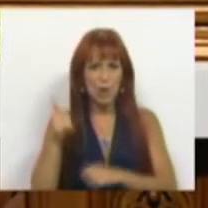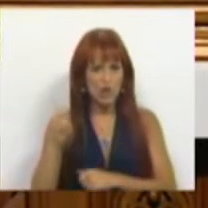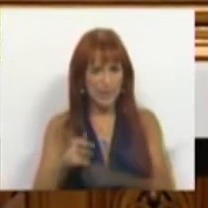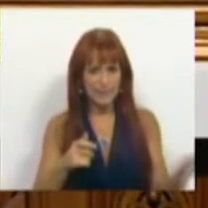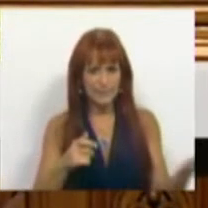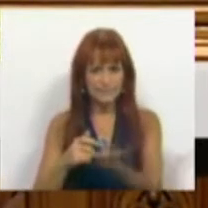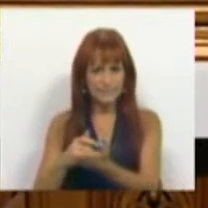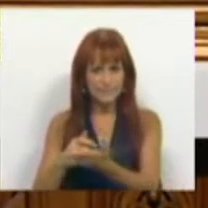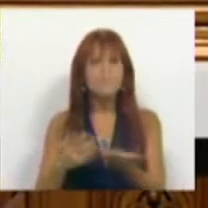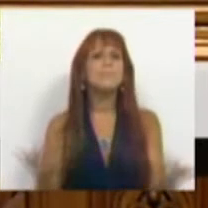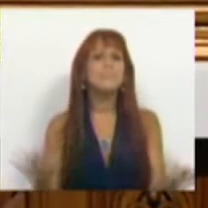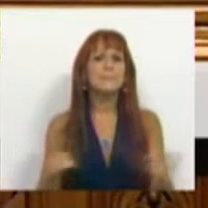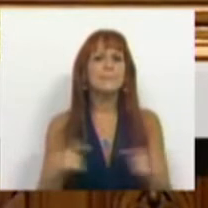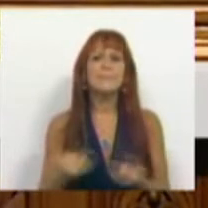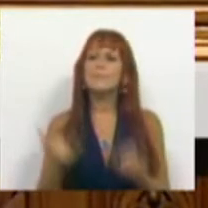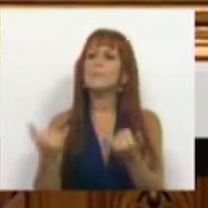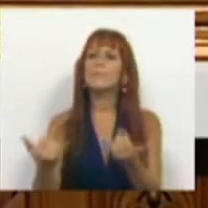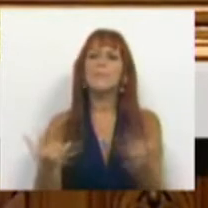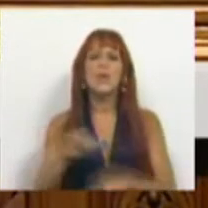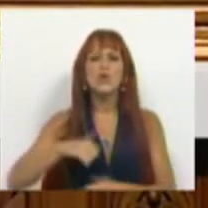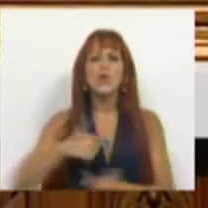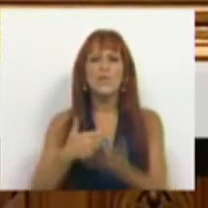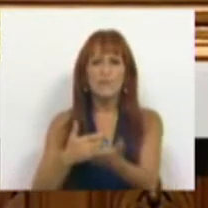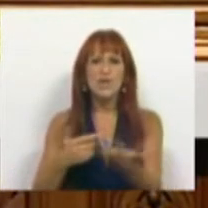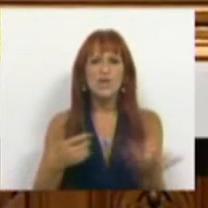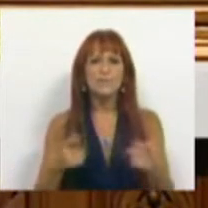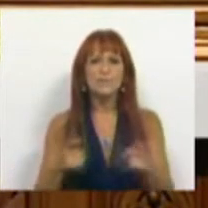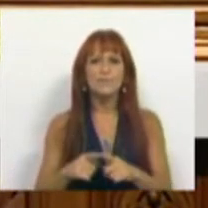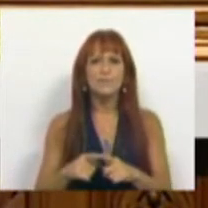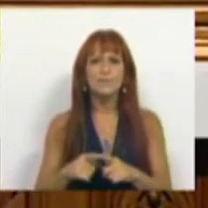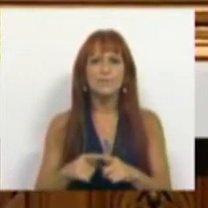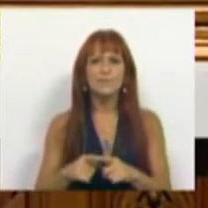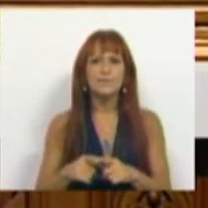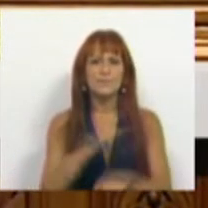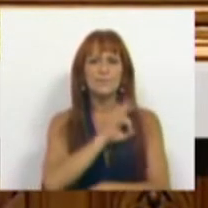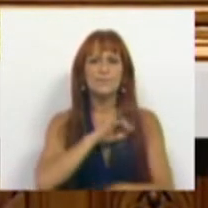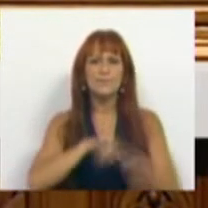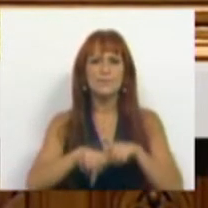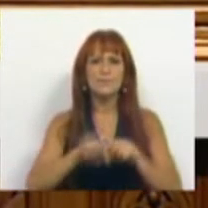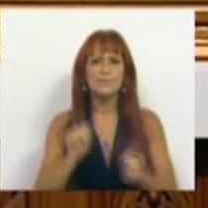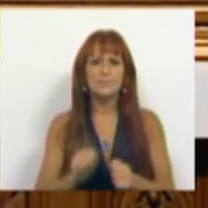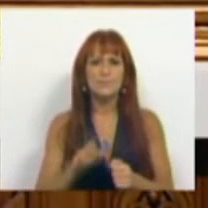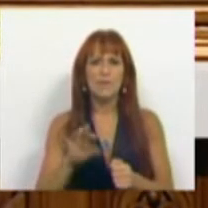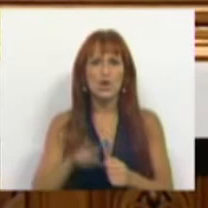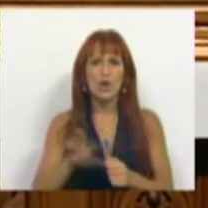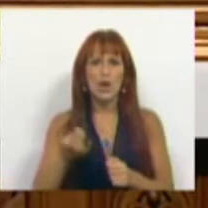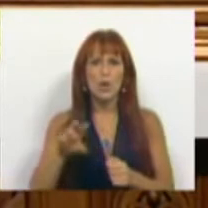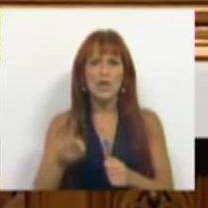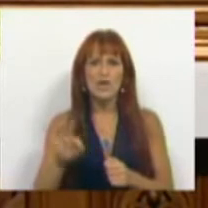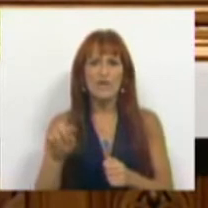Esquerda. E assim dou desde já a palavra aos Verdes, na pessoa do Sr. Deputado José Luís